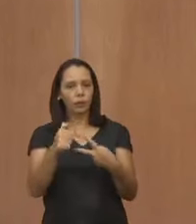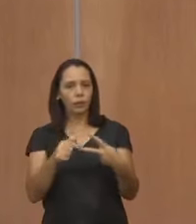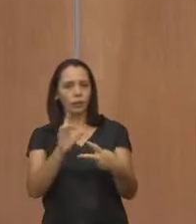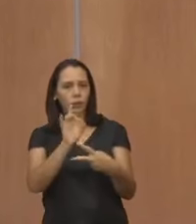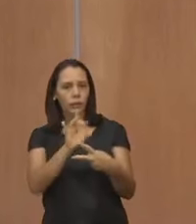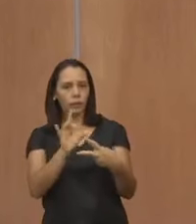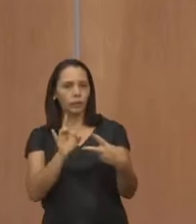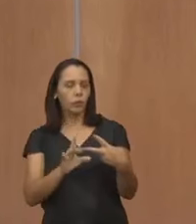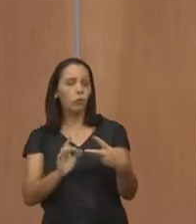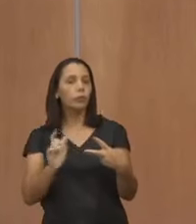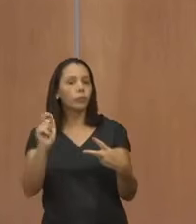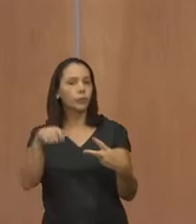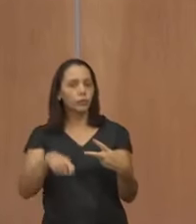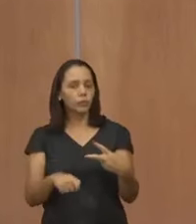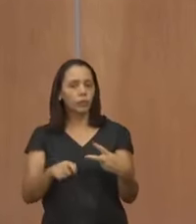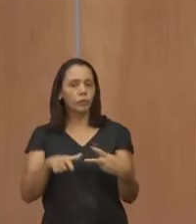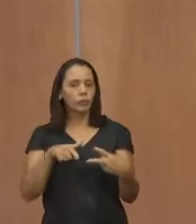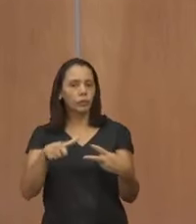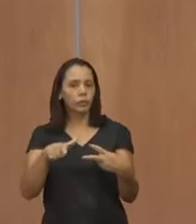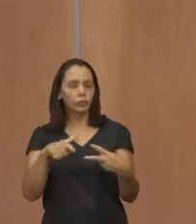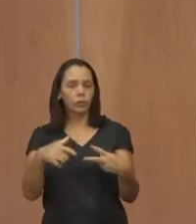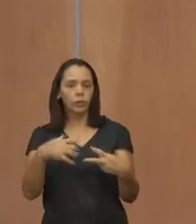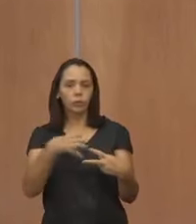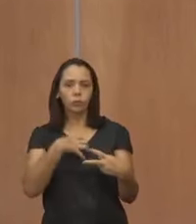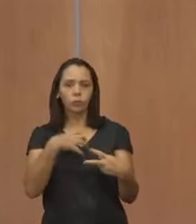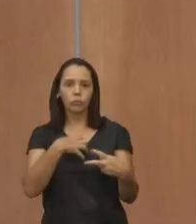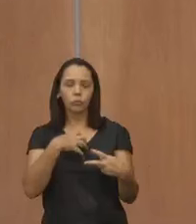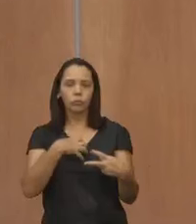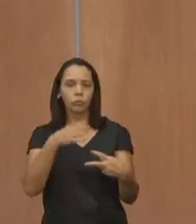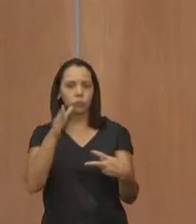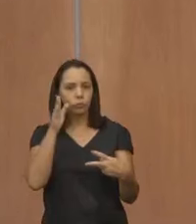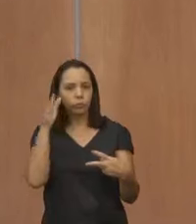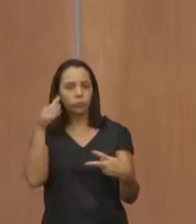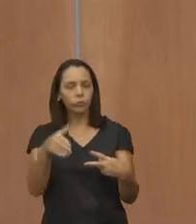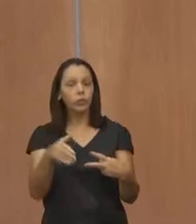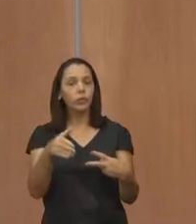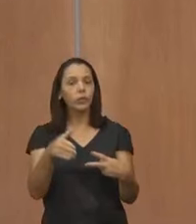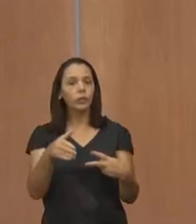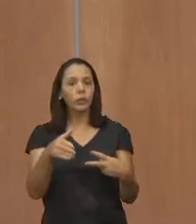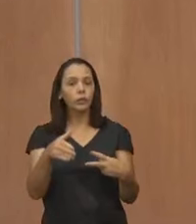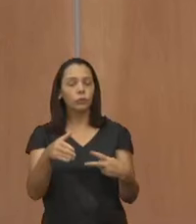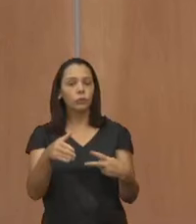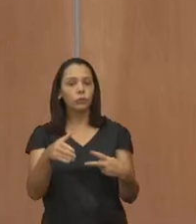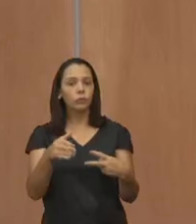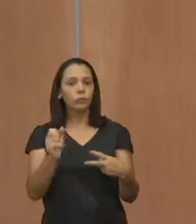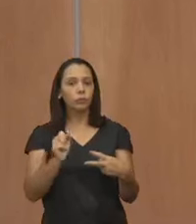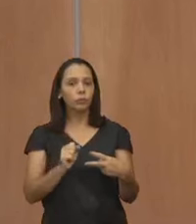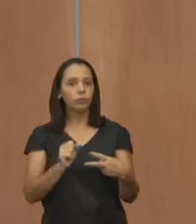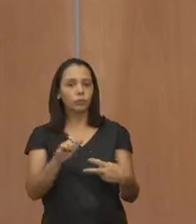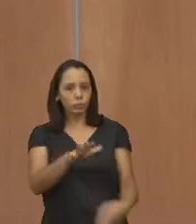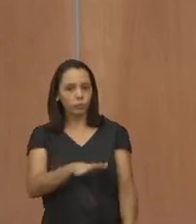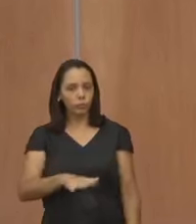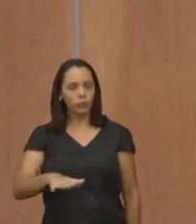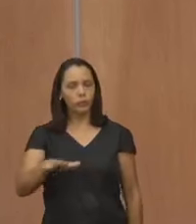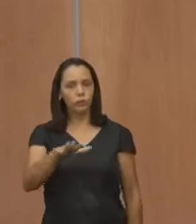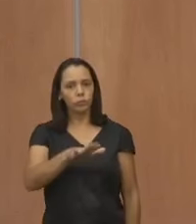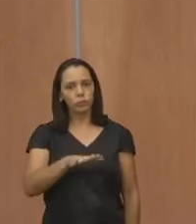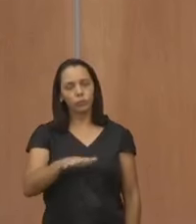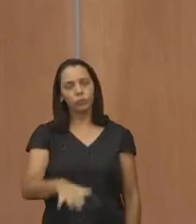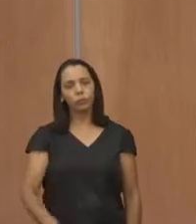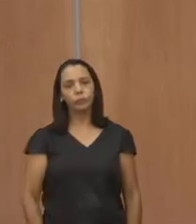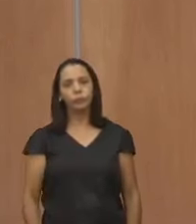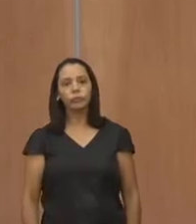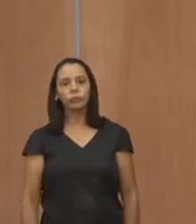de atuar de forma mais efetiva e focada em sua respectiva região.